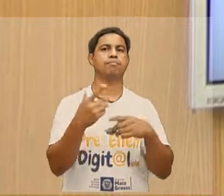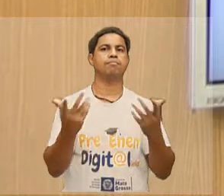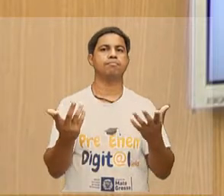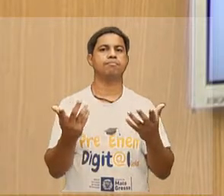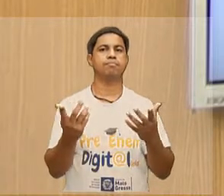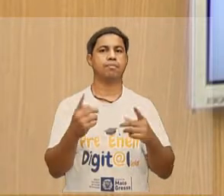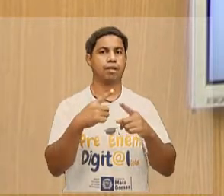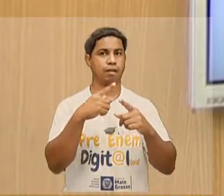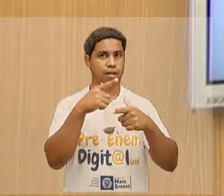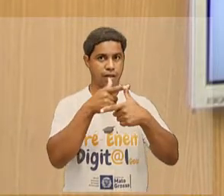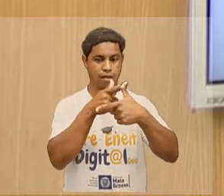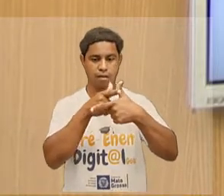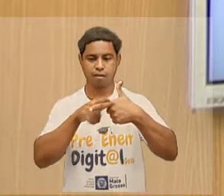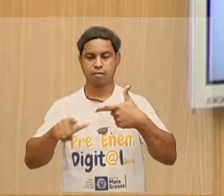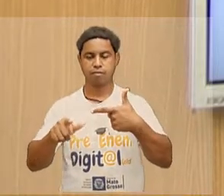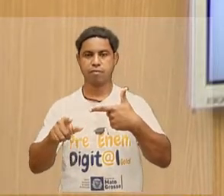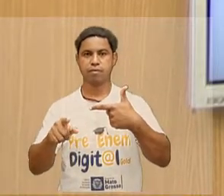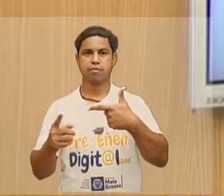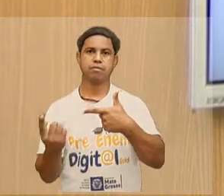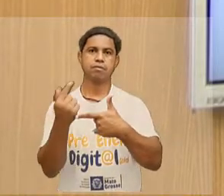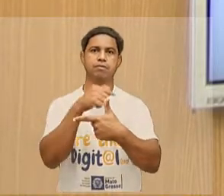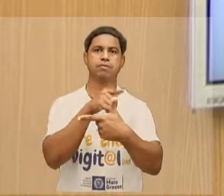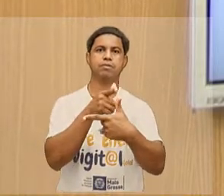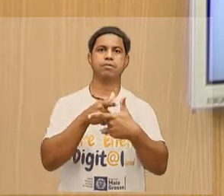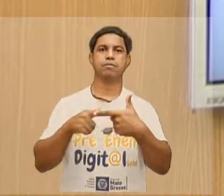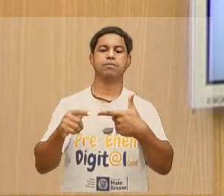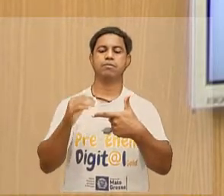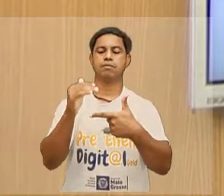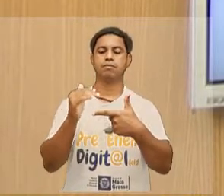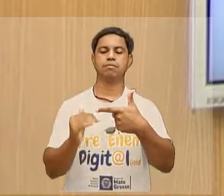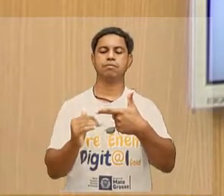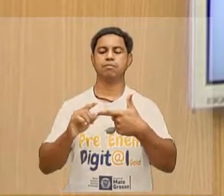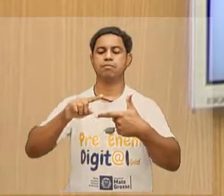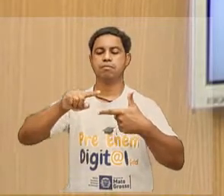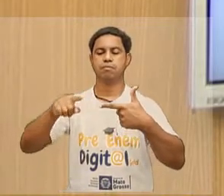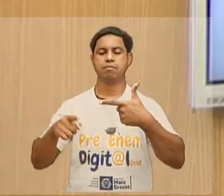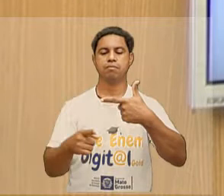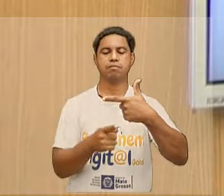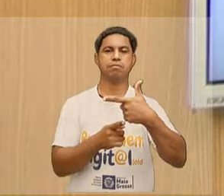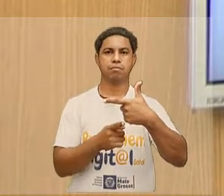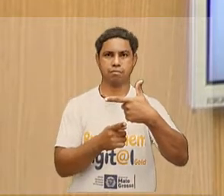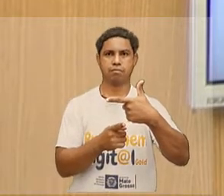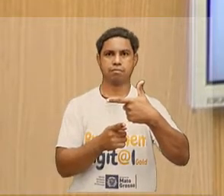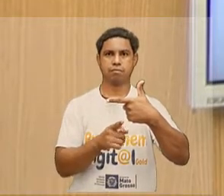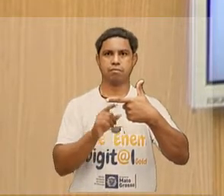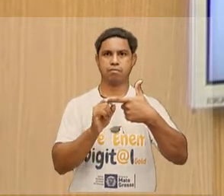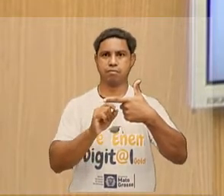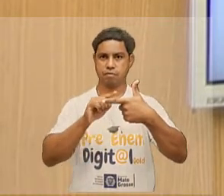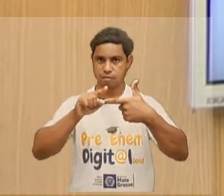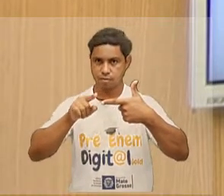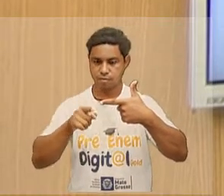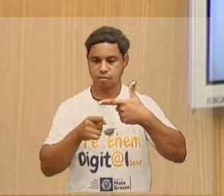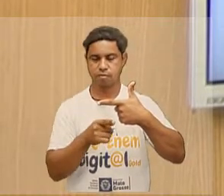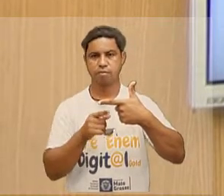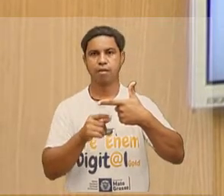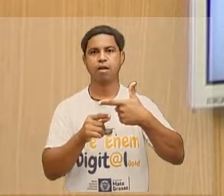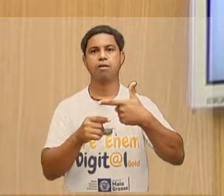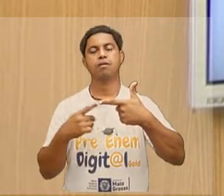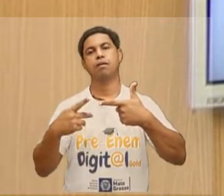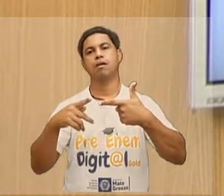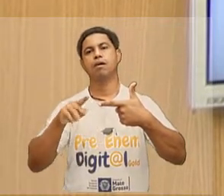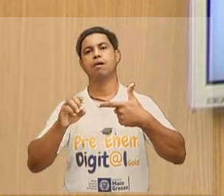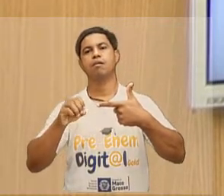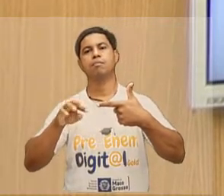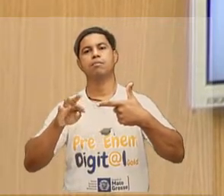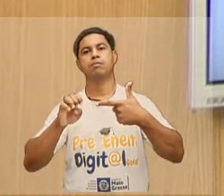divisão. Ok? Então, R desce dividindo, ou seja, fica dividindo a diferença de potencial. Por